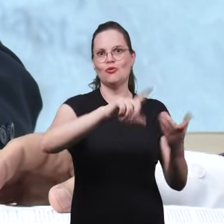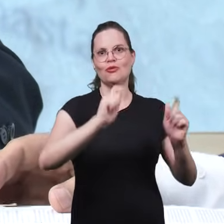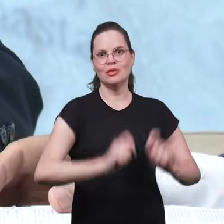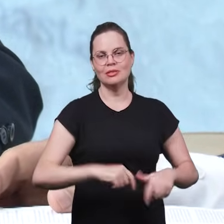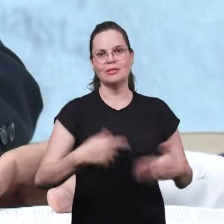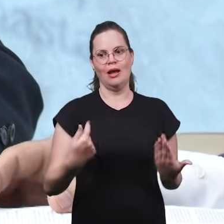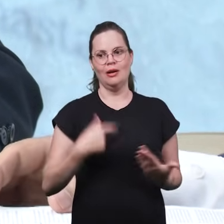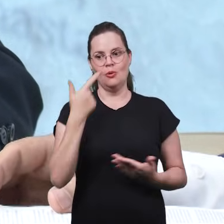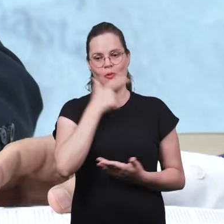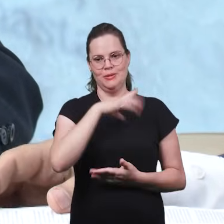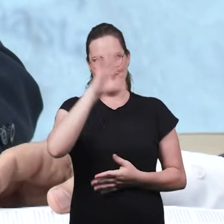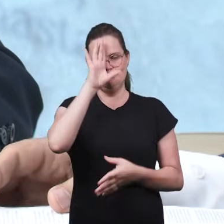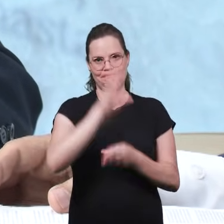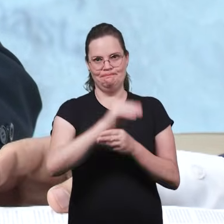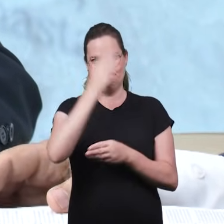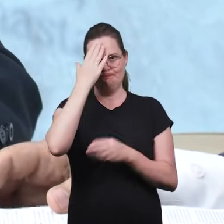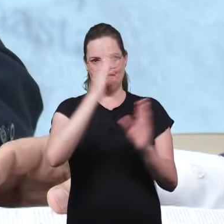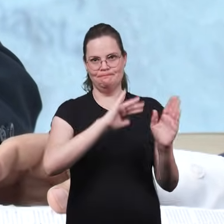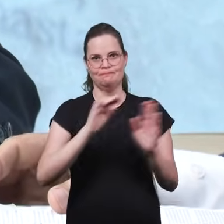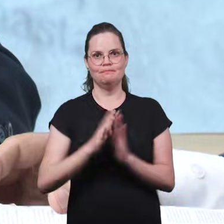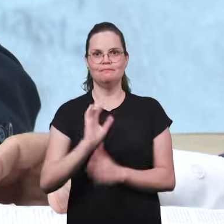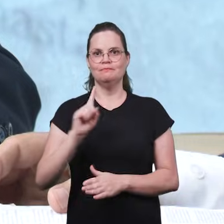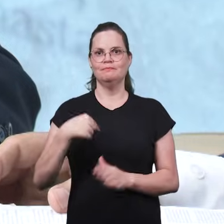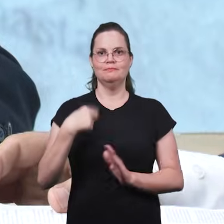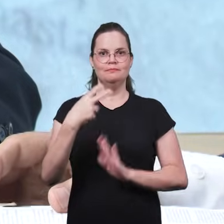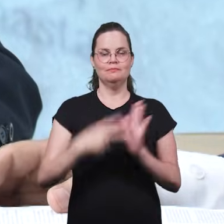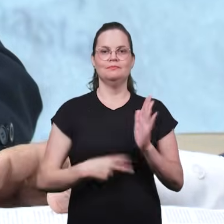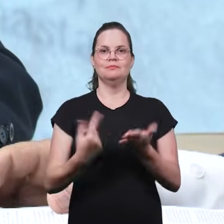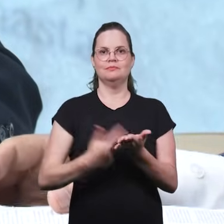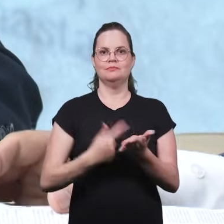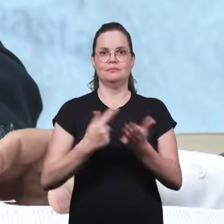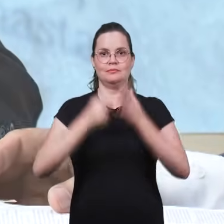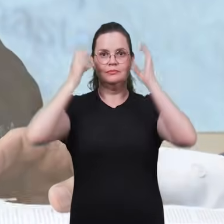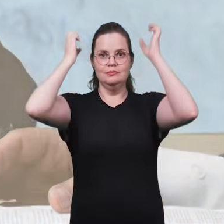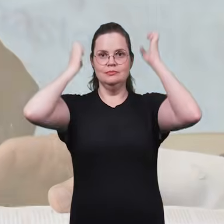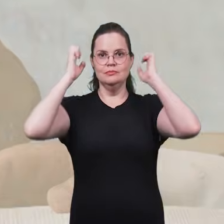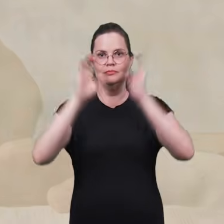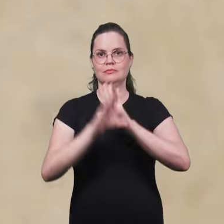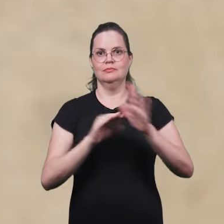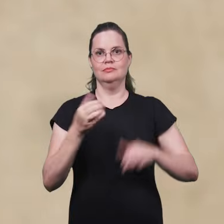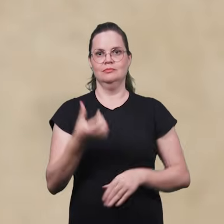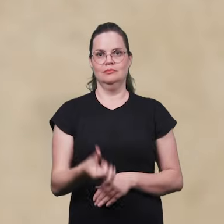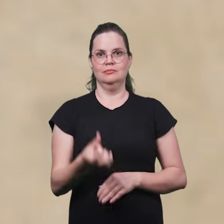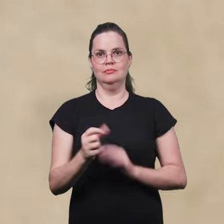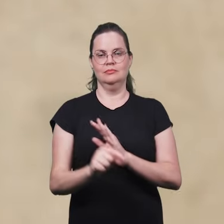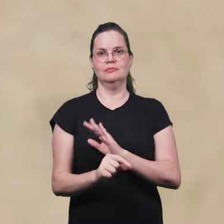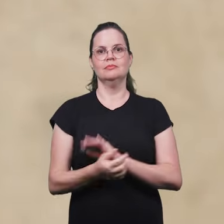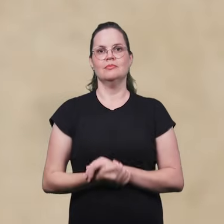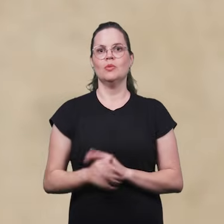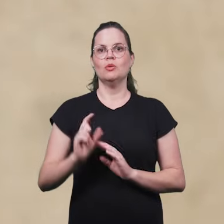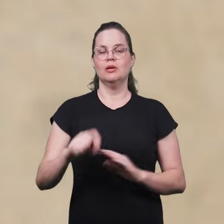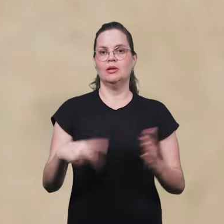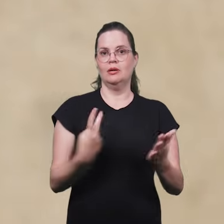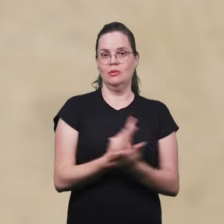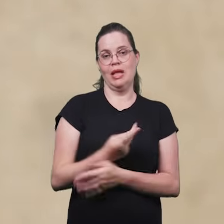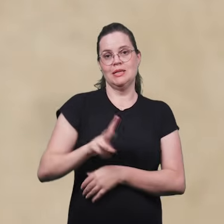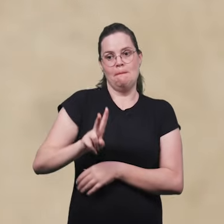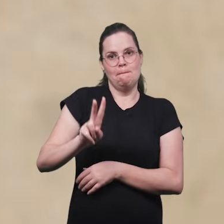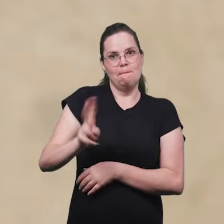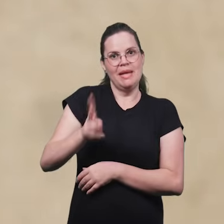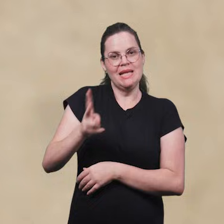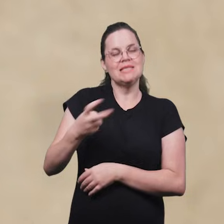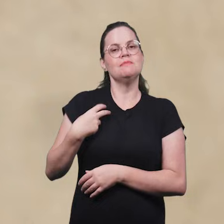podemos ler hoje, que está no livro de Esther, capítulo 6, que diz assim: naquela mesma noite fugiu o sono do